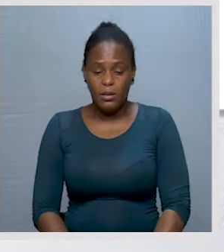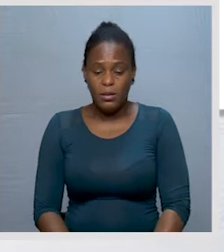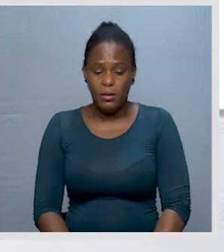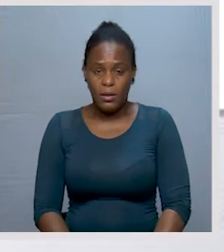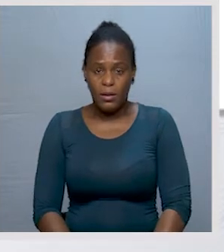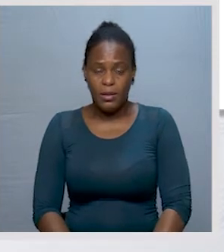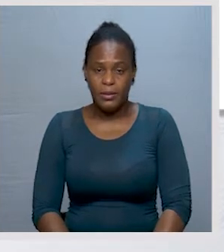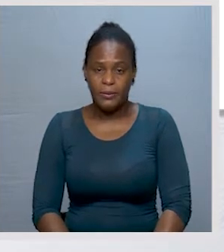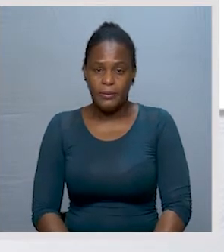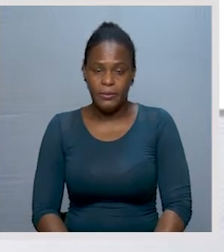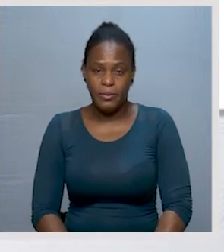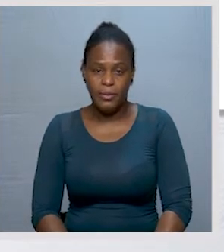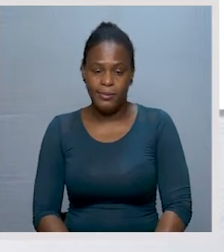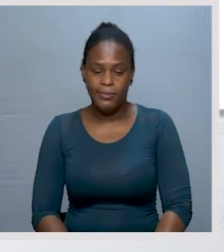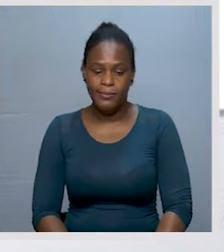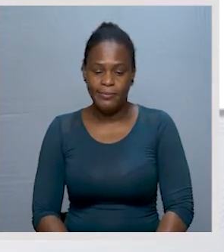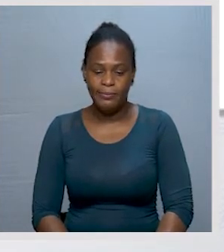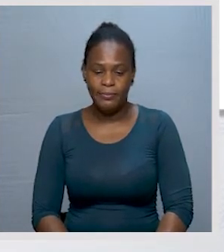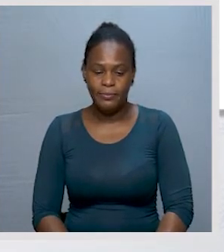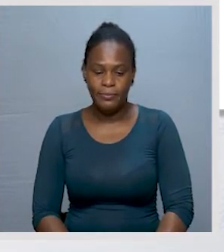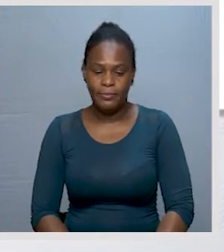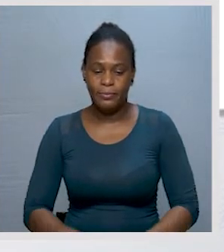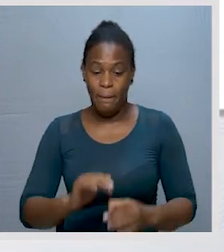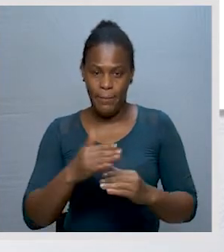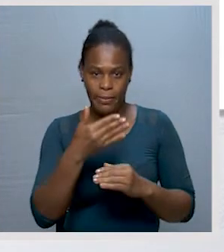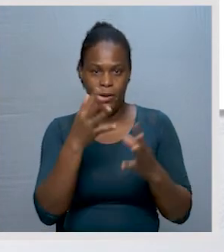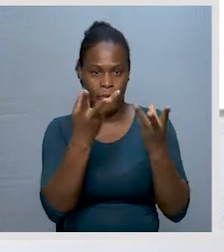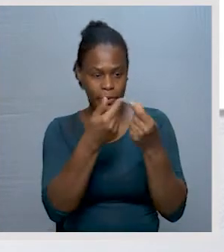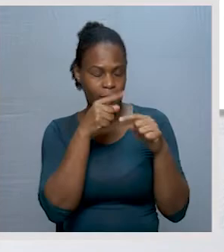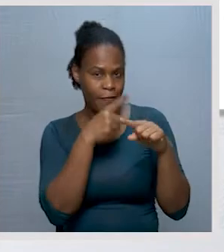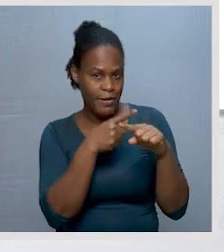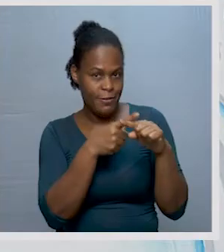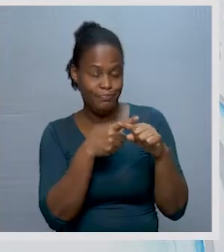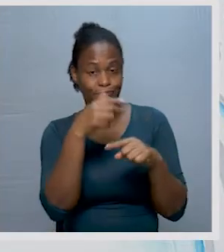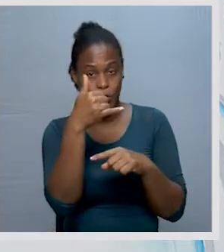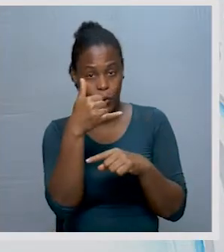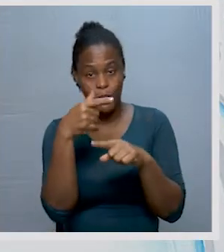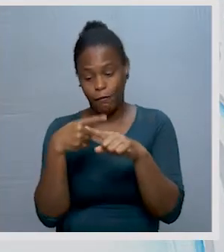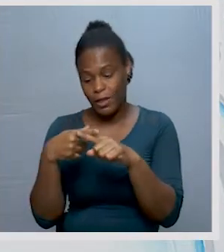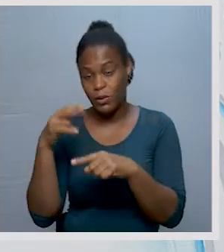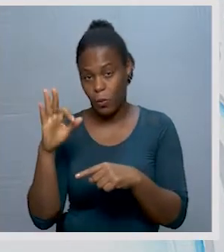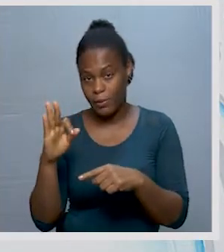no que vou apresentar agora. Primeiro, nós vamos multiplicar 2 por 4,